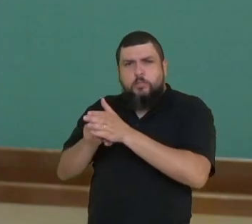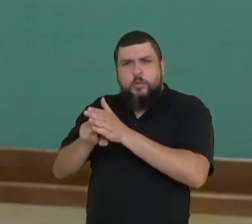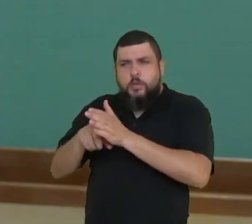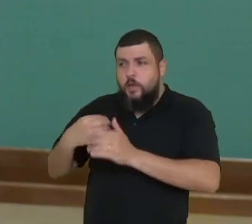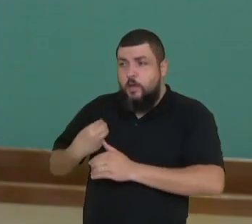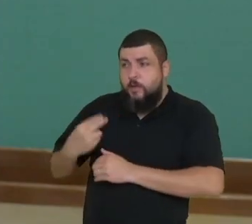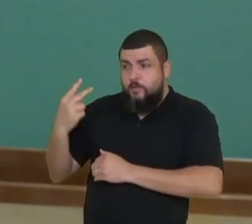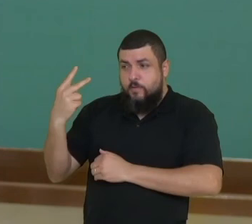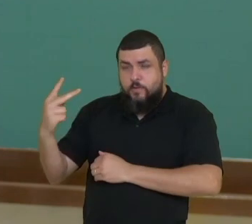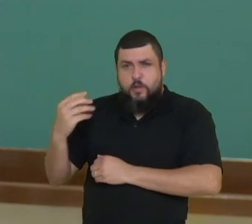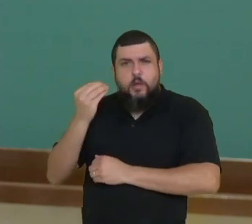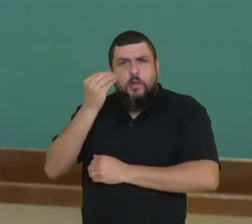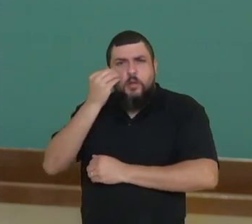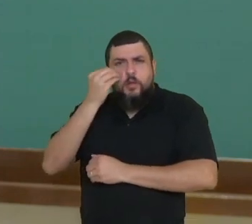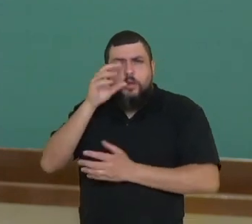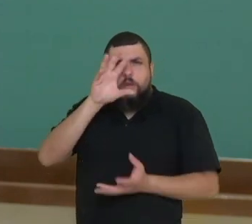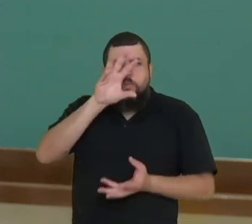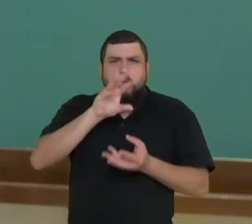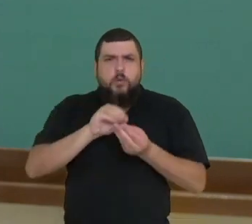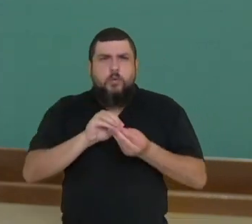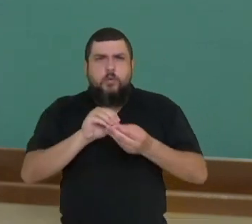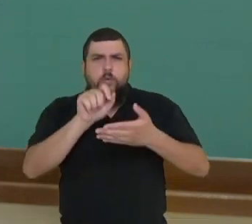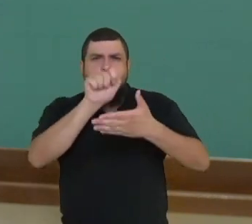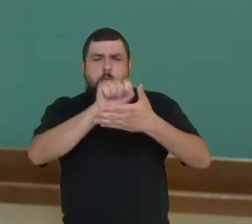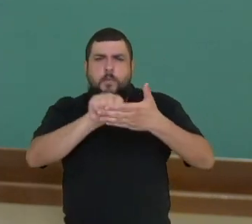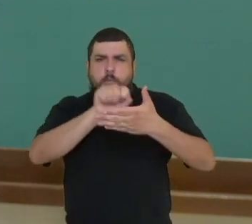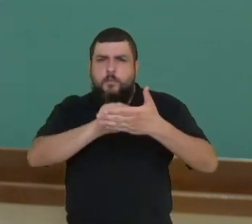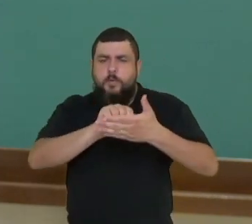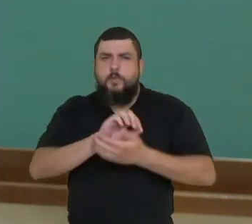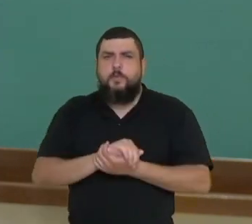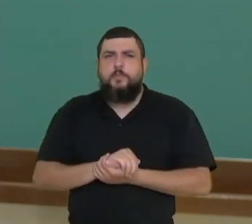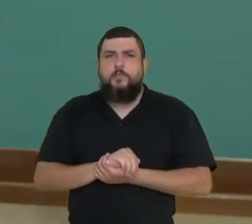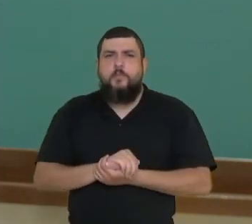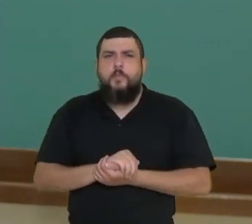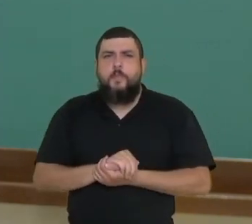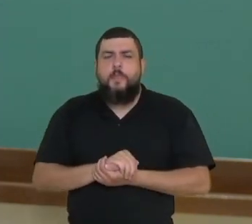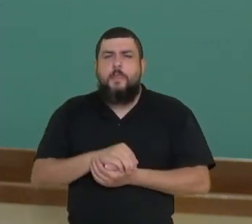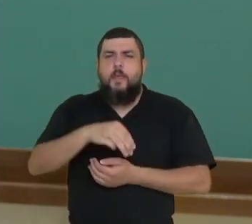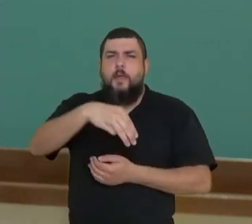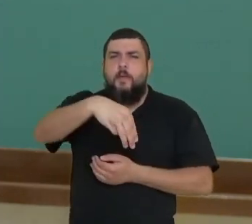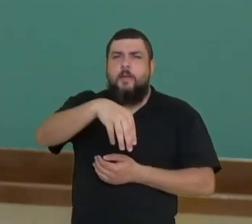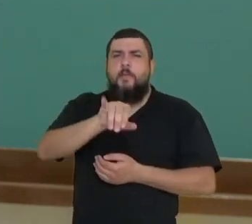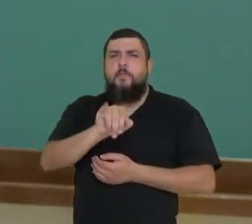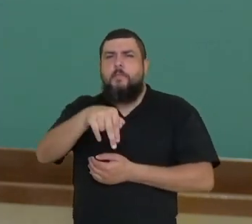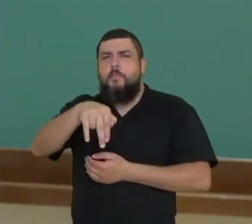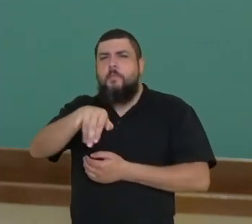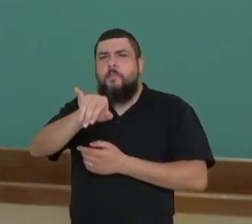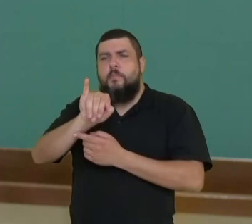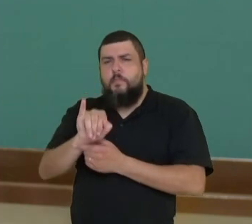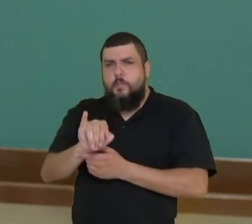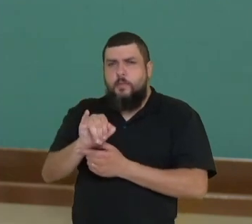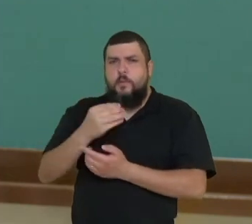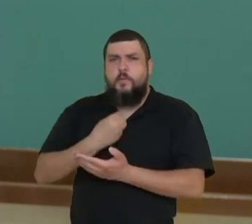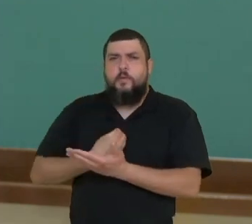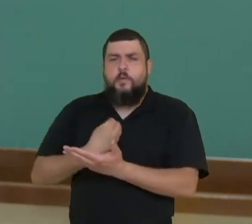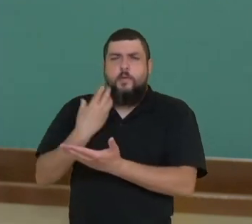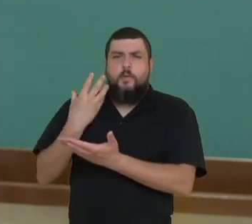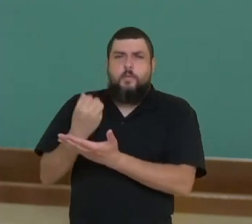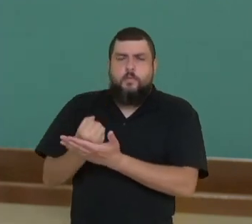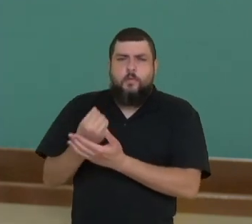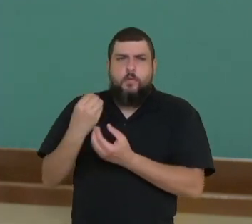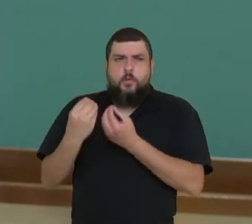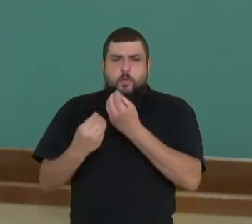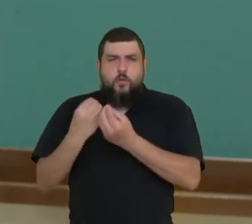uma mini biografia. As mini biografias têm a seguinte característica, né? Retomando aqui. É